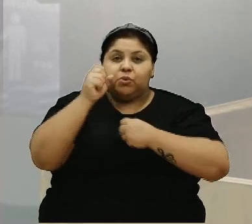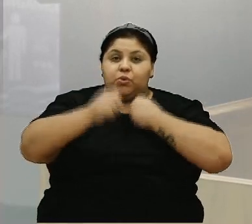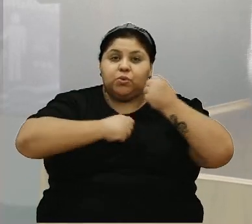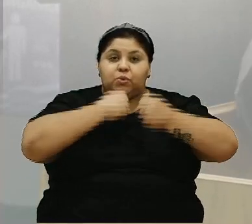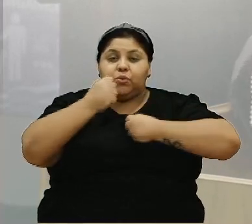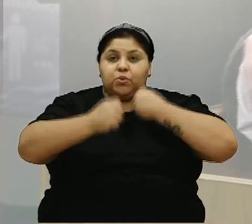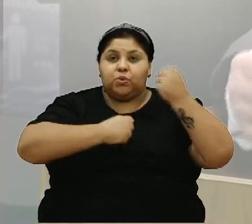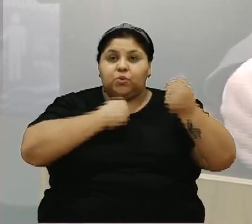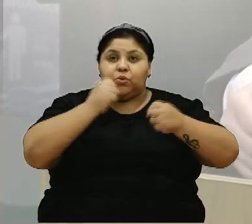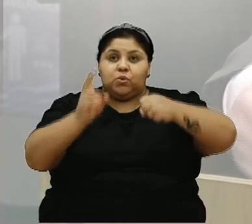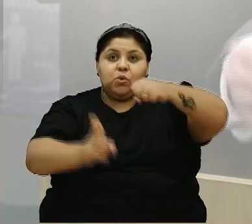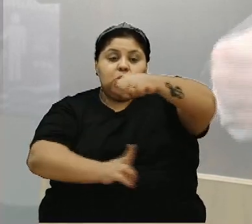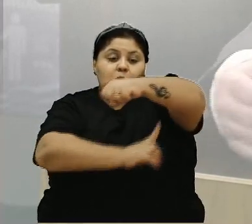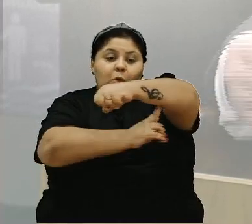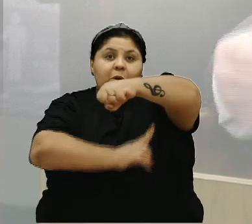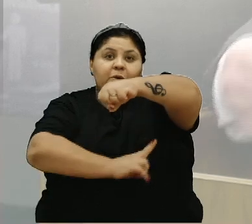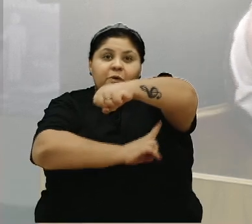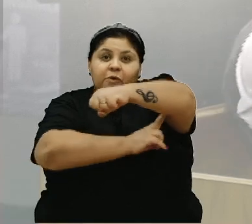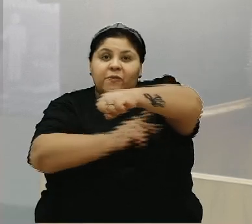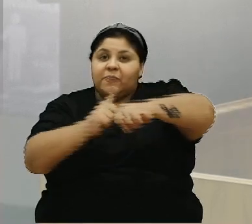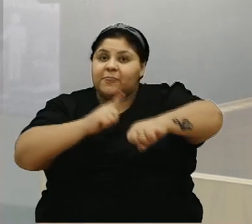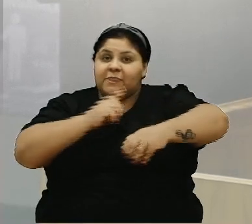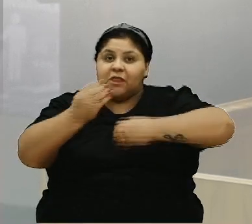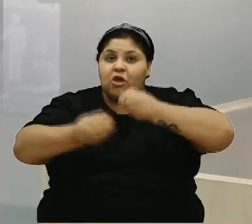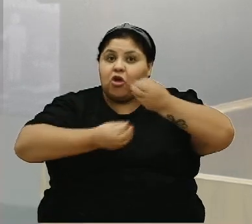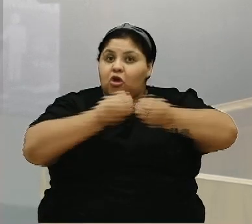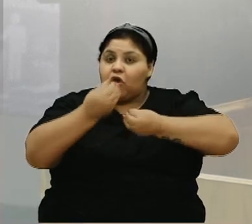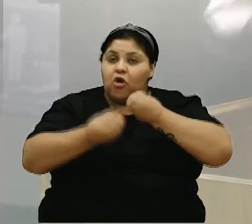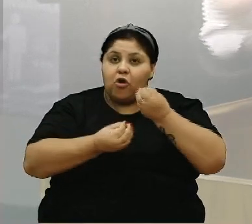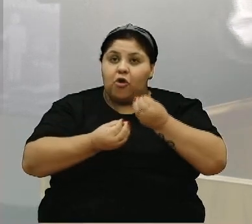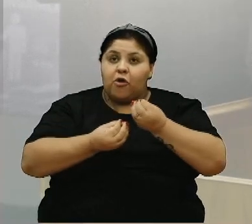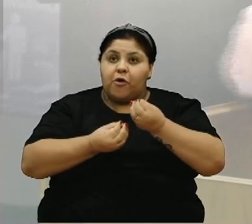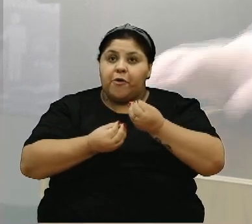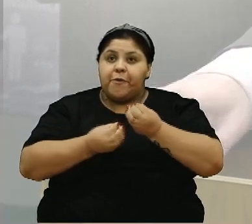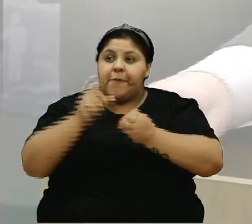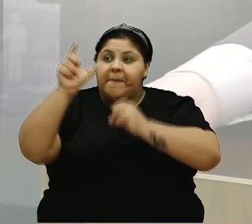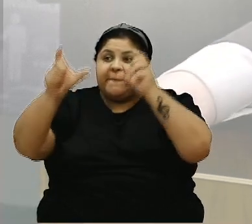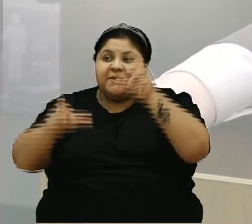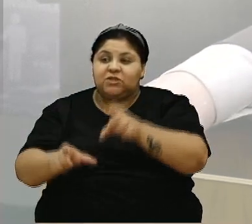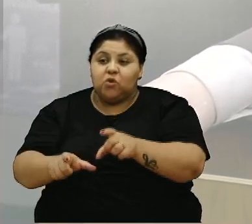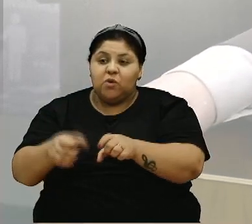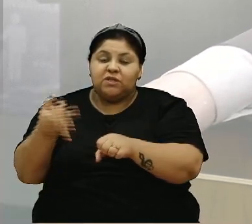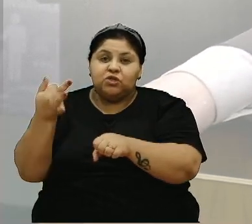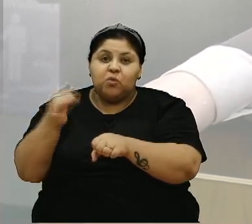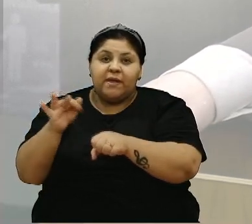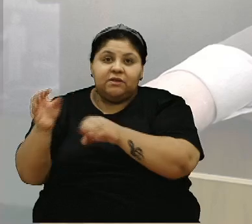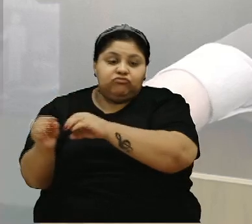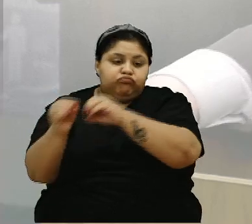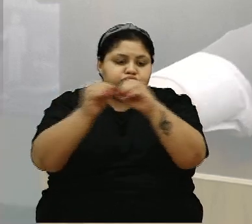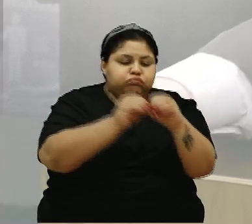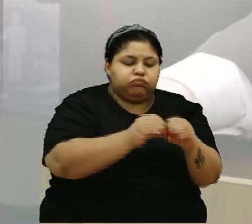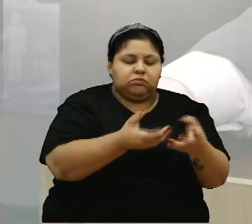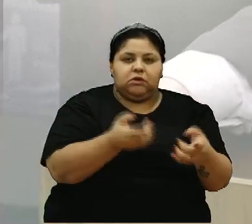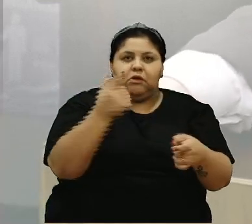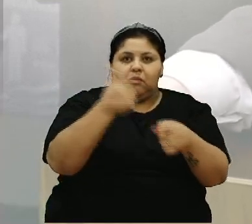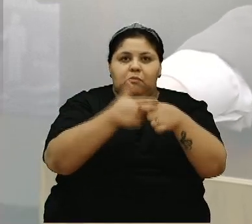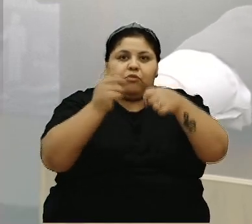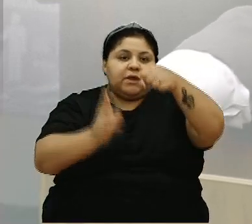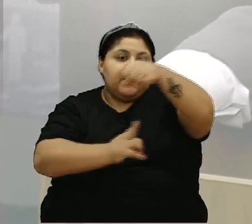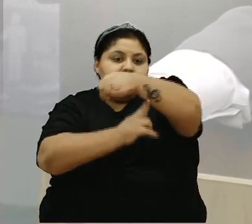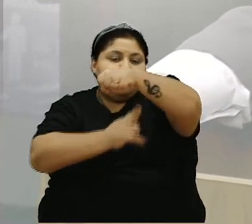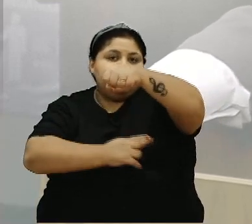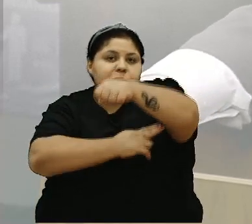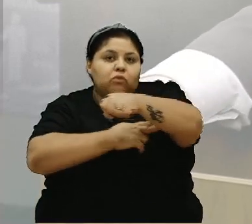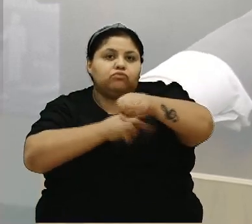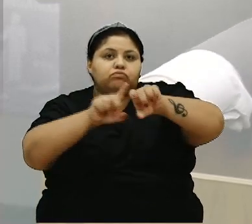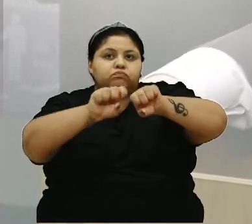assunto da ponte. Não tem como levar pessoas doentes para lá e para cá. Não tem como trazer a criança para o